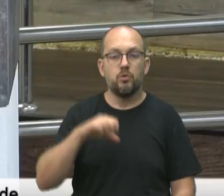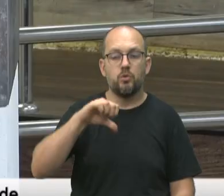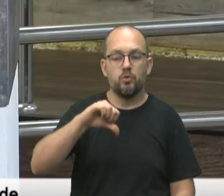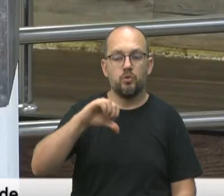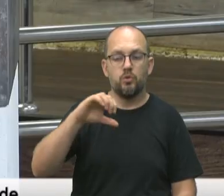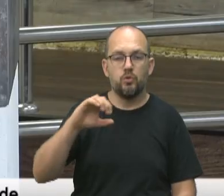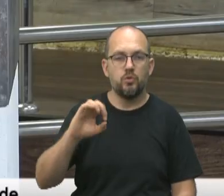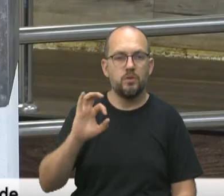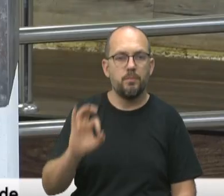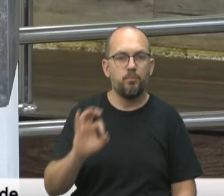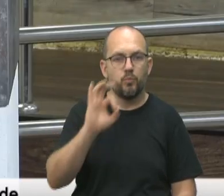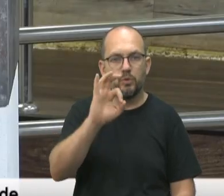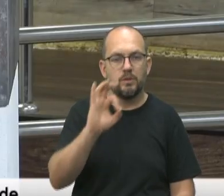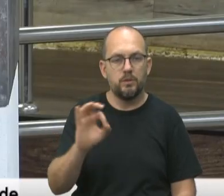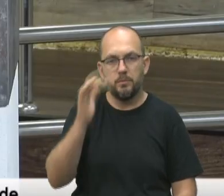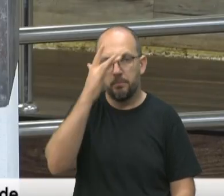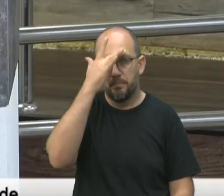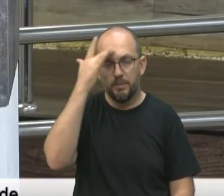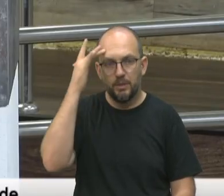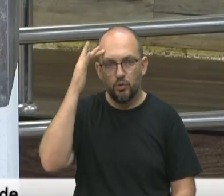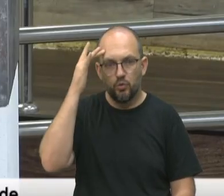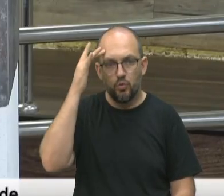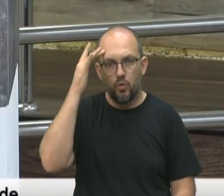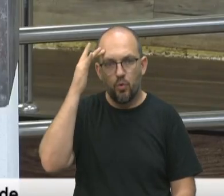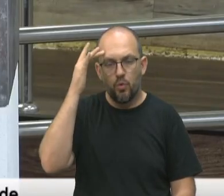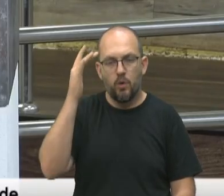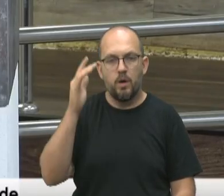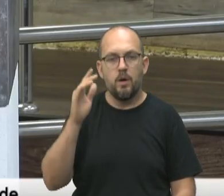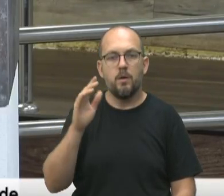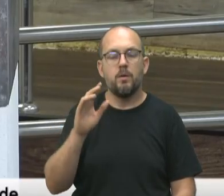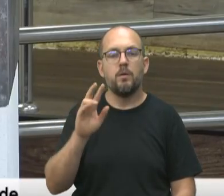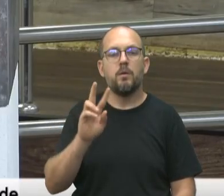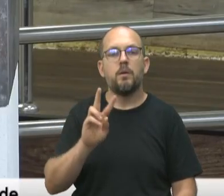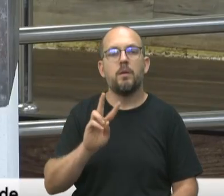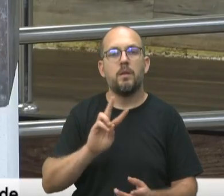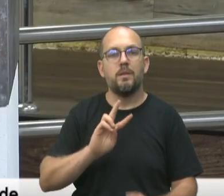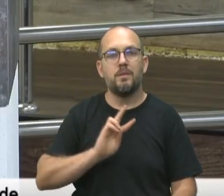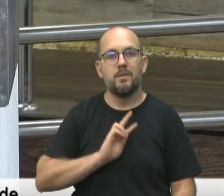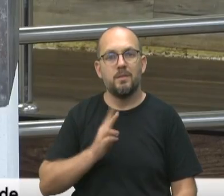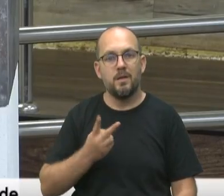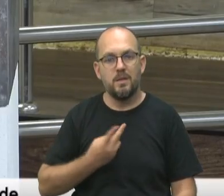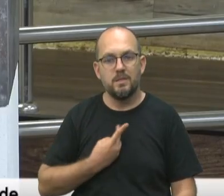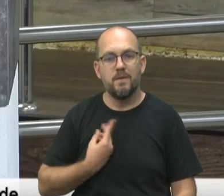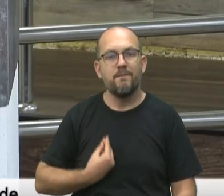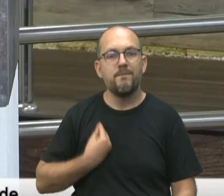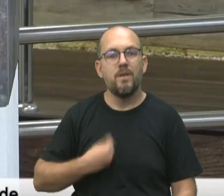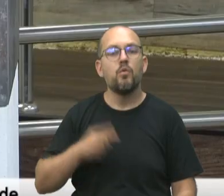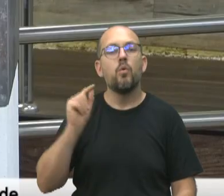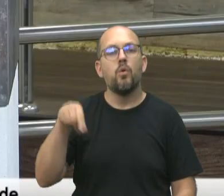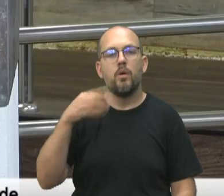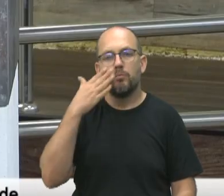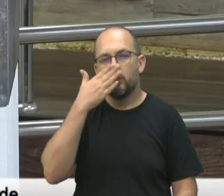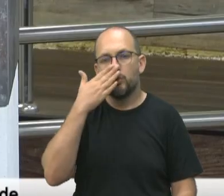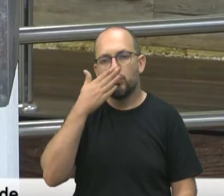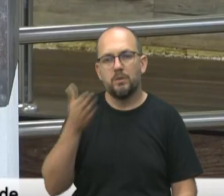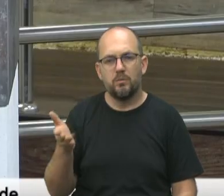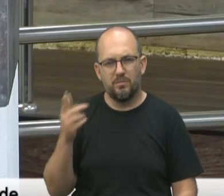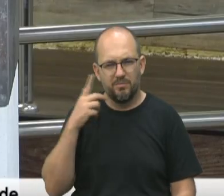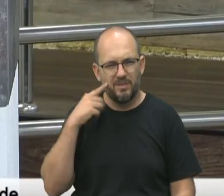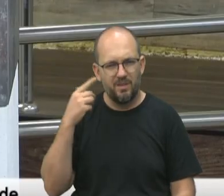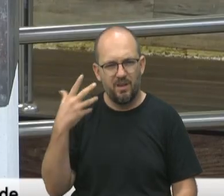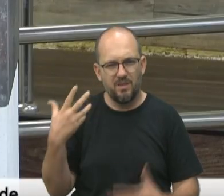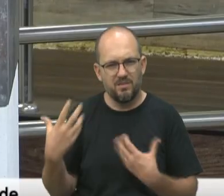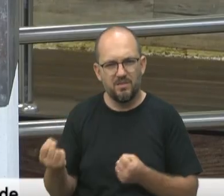90% das pessoas trans vivem de prostituição. Isso é aceitável? A gente vai